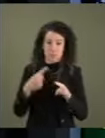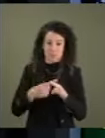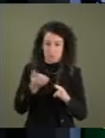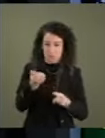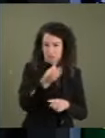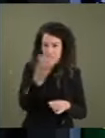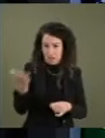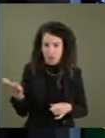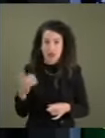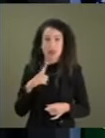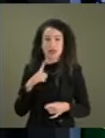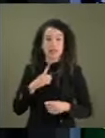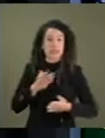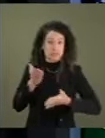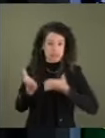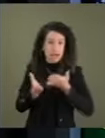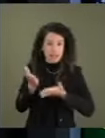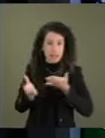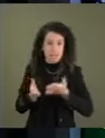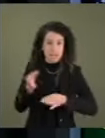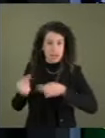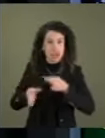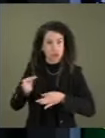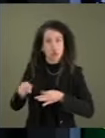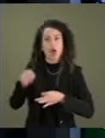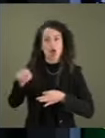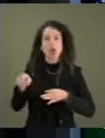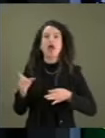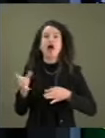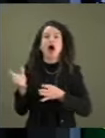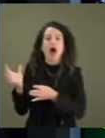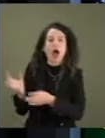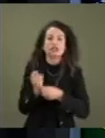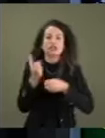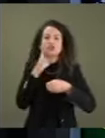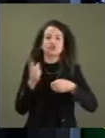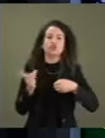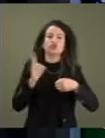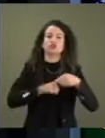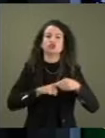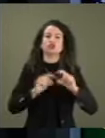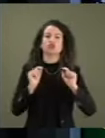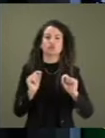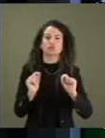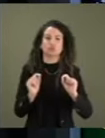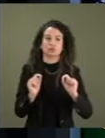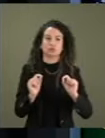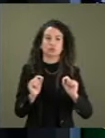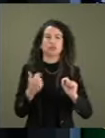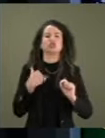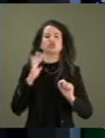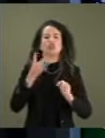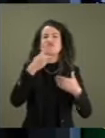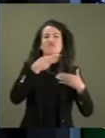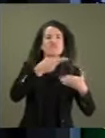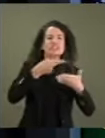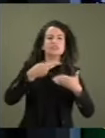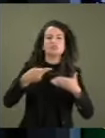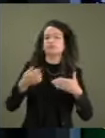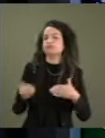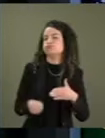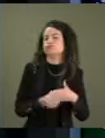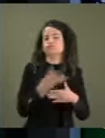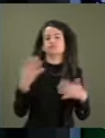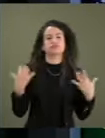com tratamento, elas são resgatadas. Elas são resgatadas. Eu já visitei dezenas de